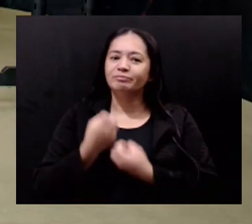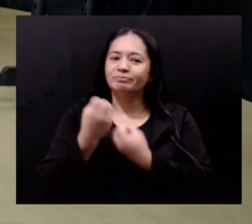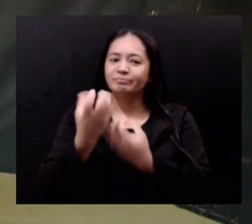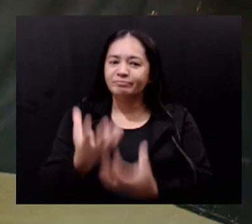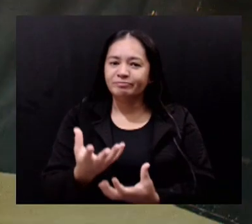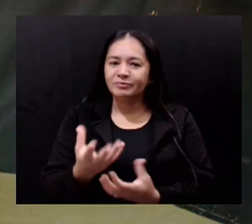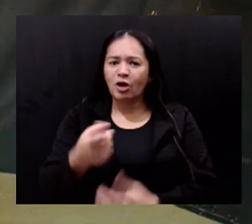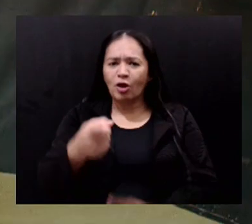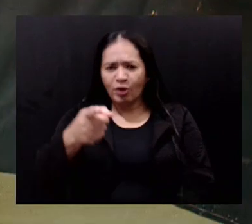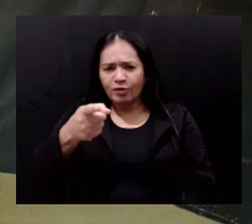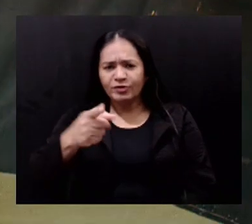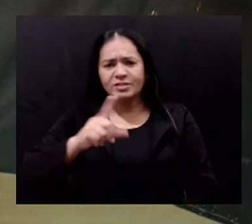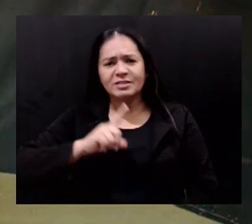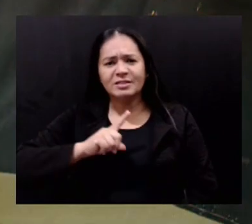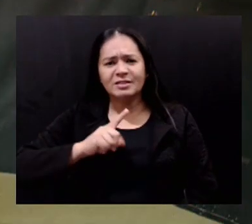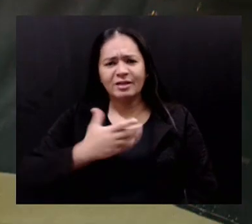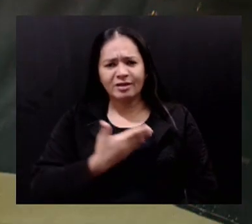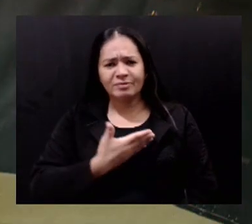verdadeira?